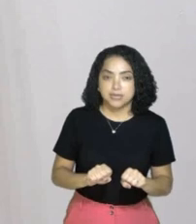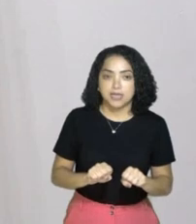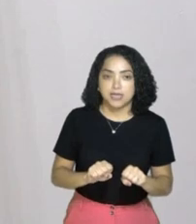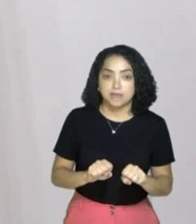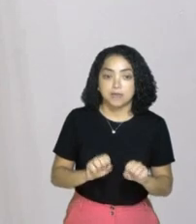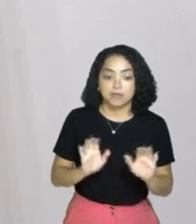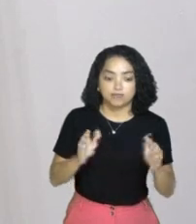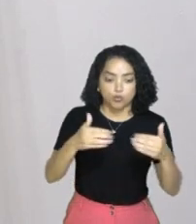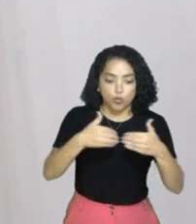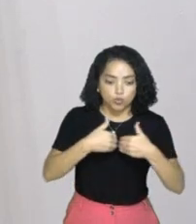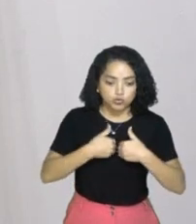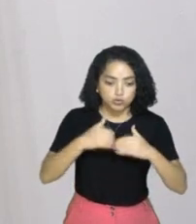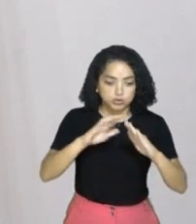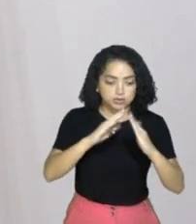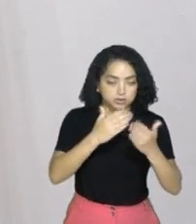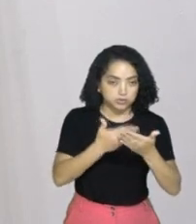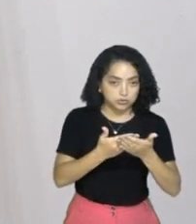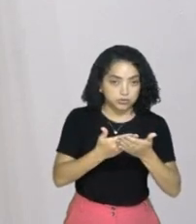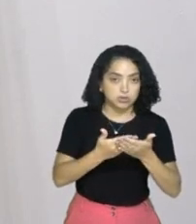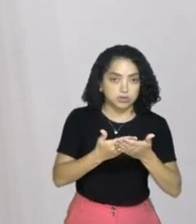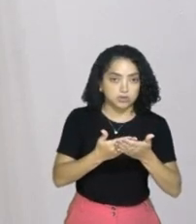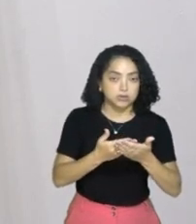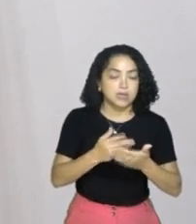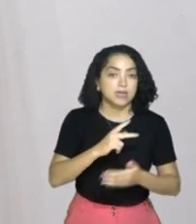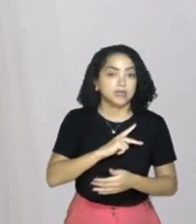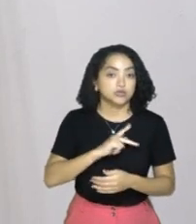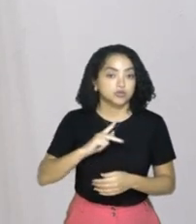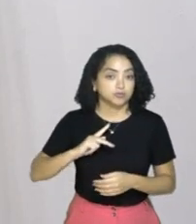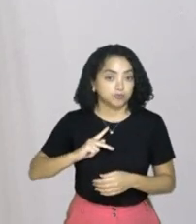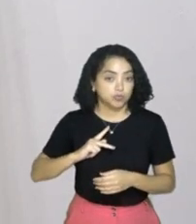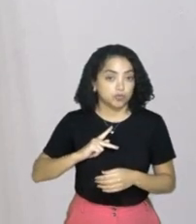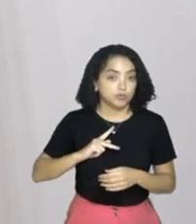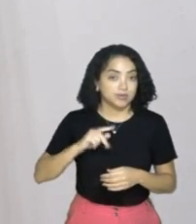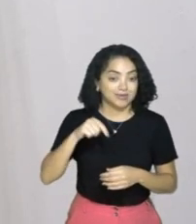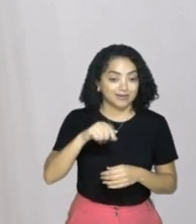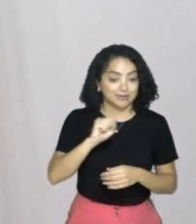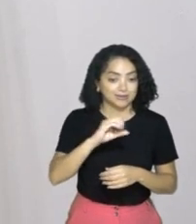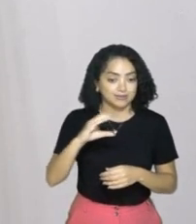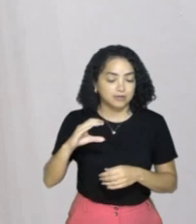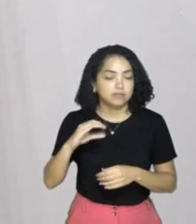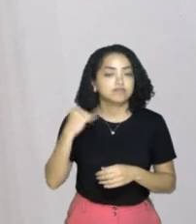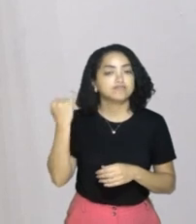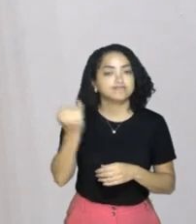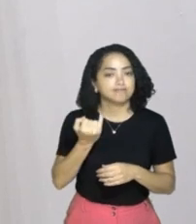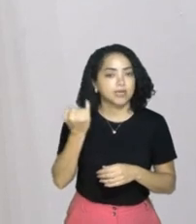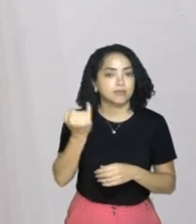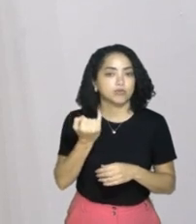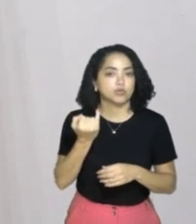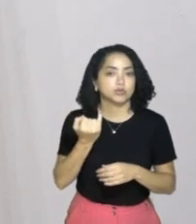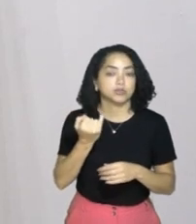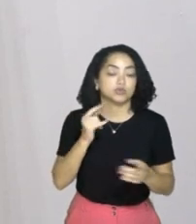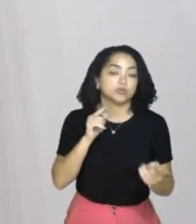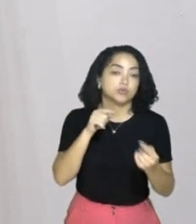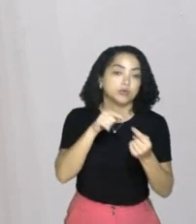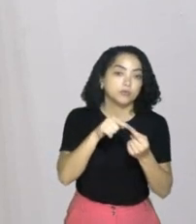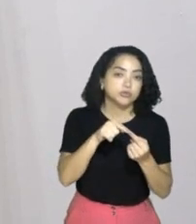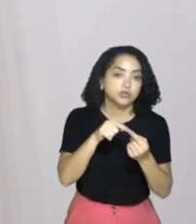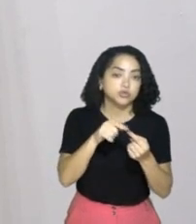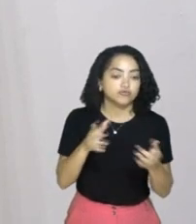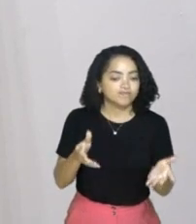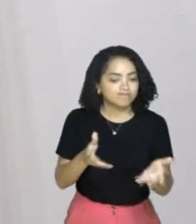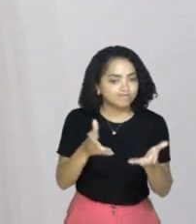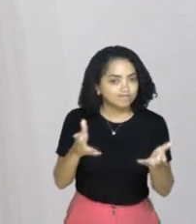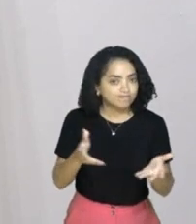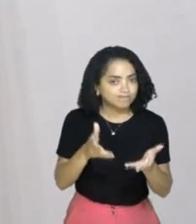com autismo nas escolas da rede pública do ensino do Estado de Santa Catarina vai ser muito importante nosso objetivo é provocar